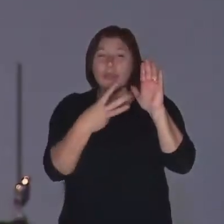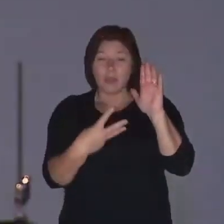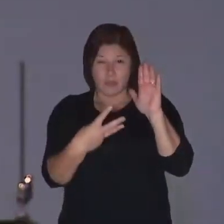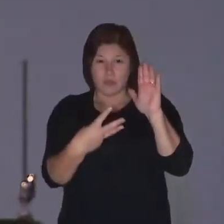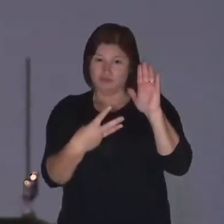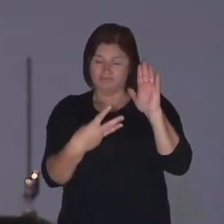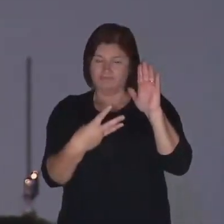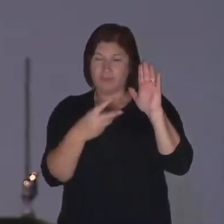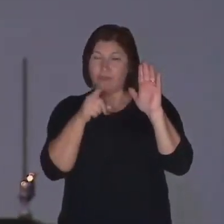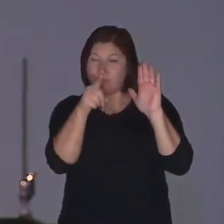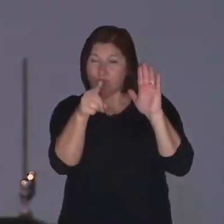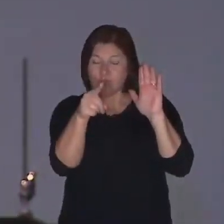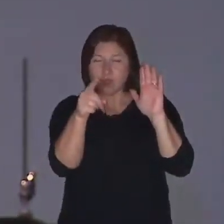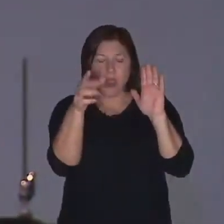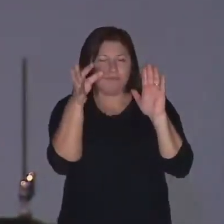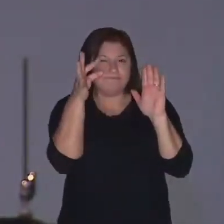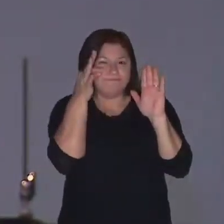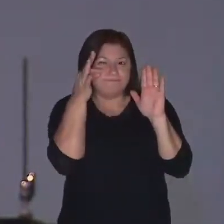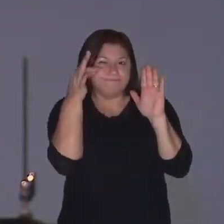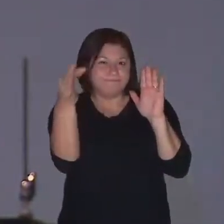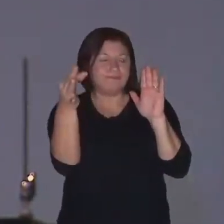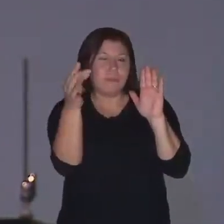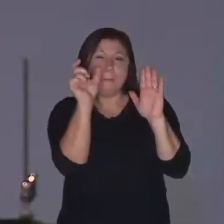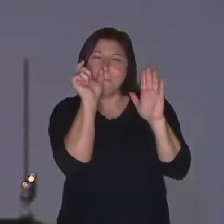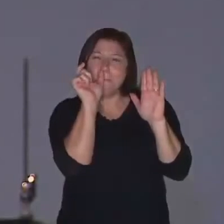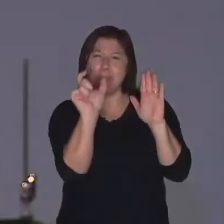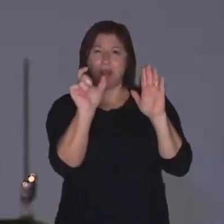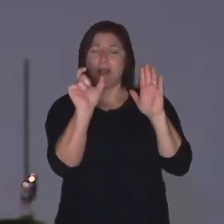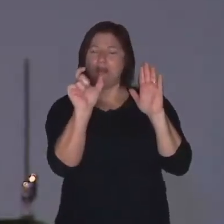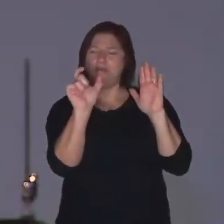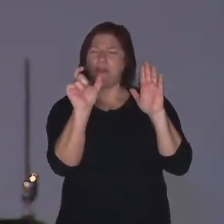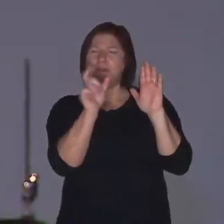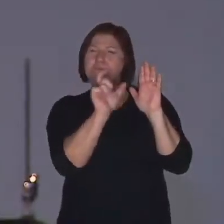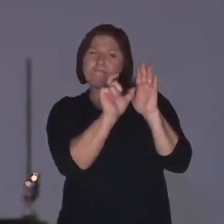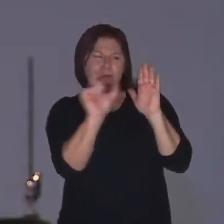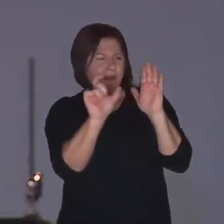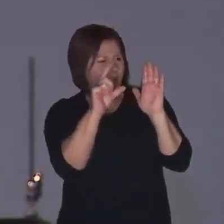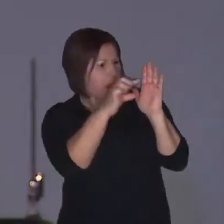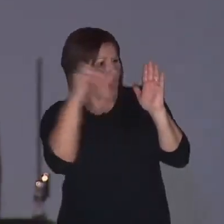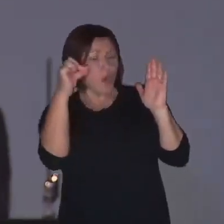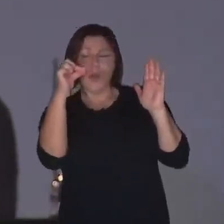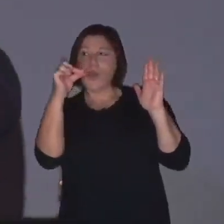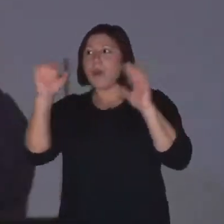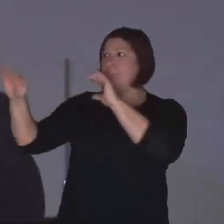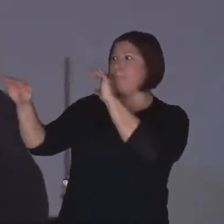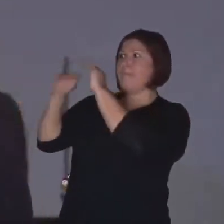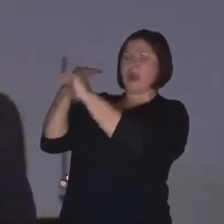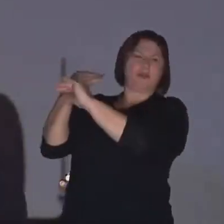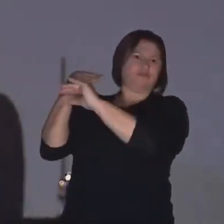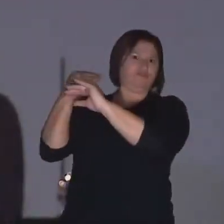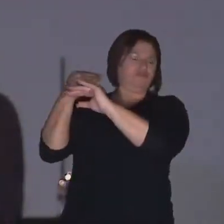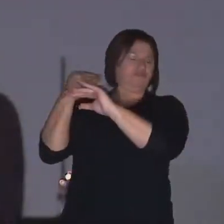tua atenção, faz um hashtag e coloca no chat, ok? Nós vamos ler do 1 ao 13. Alguma palavra vai chamar a